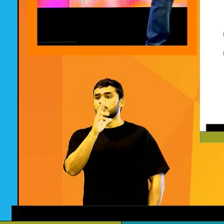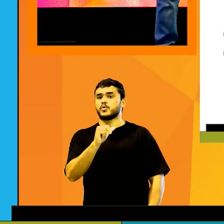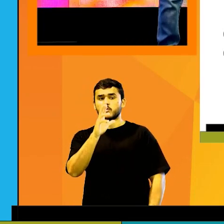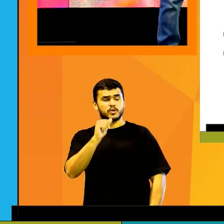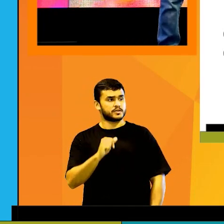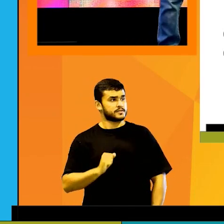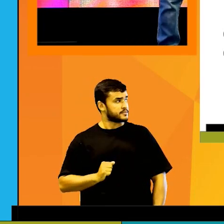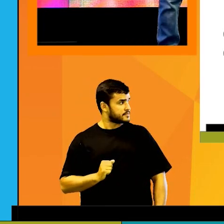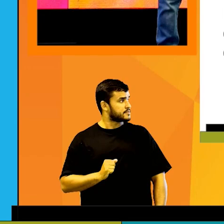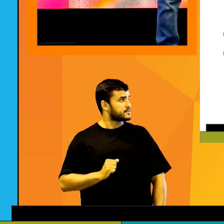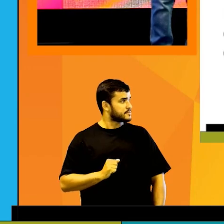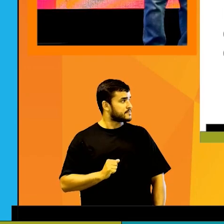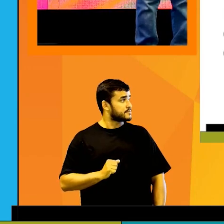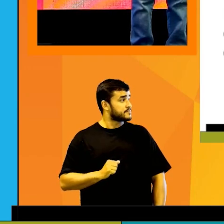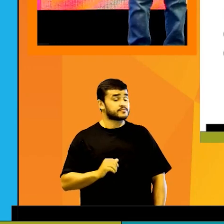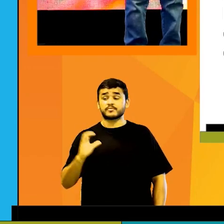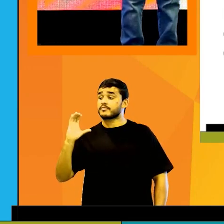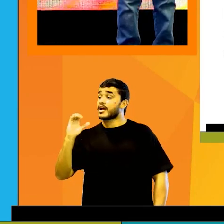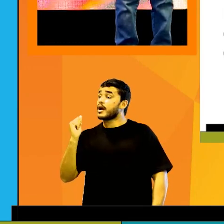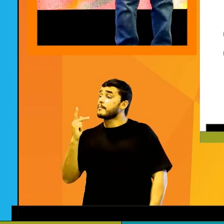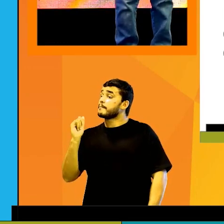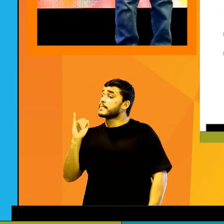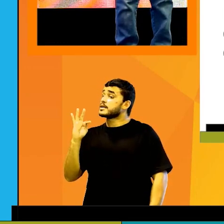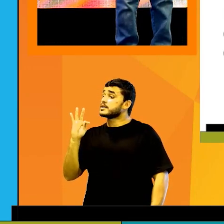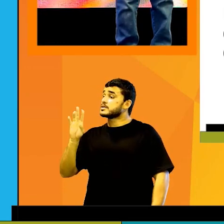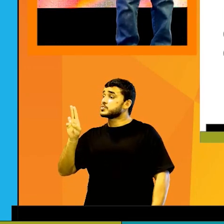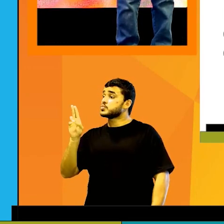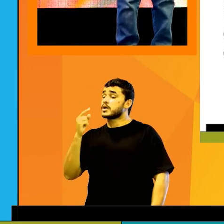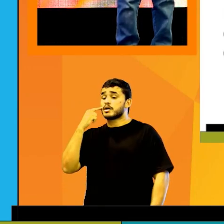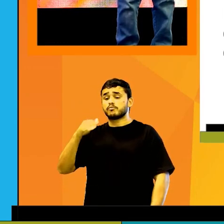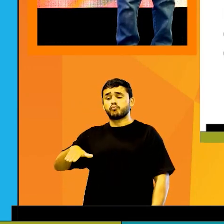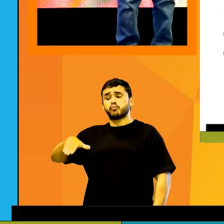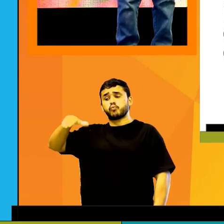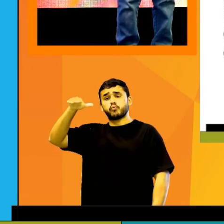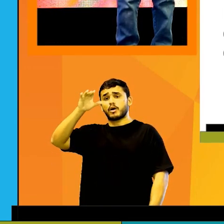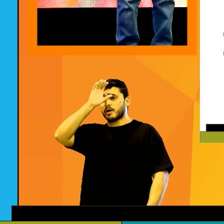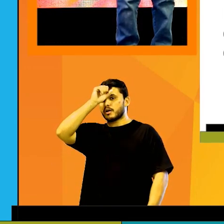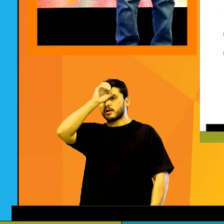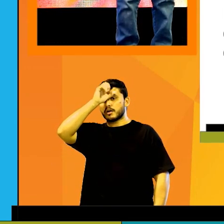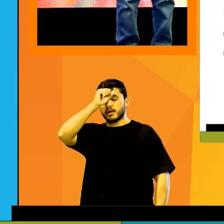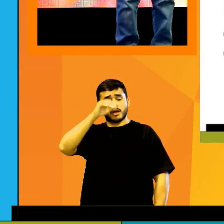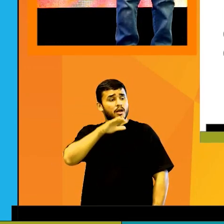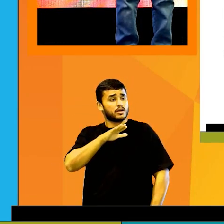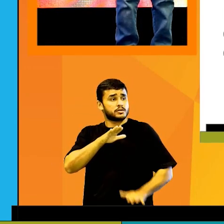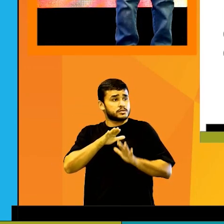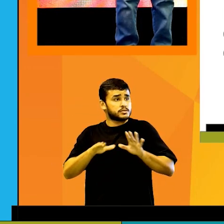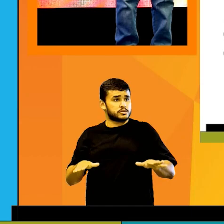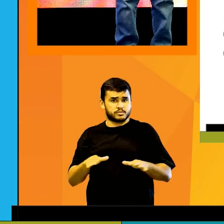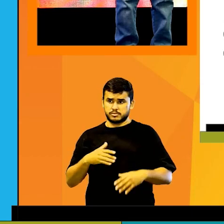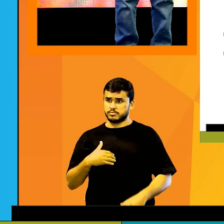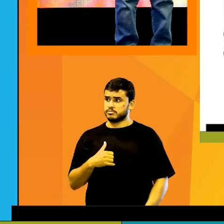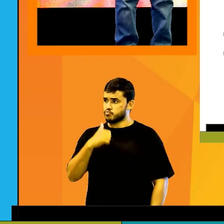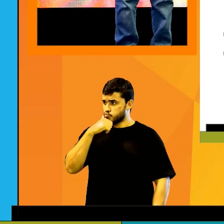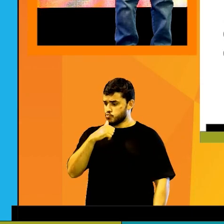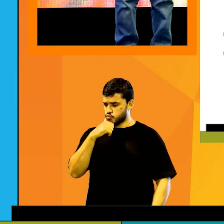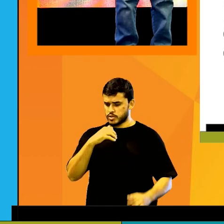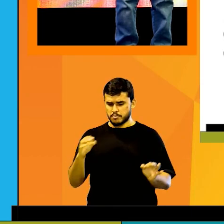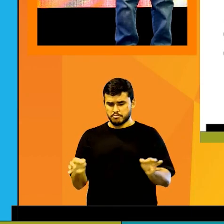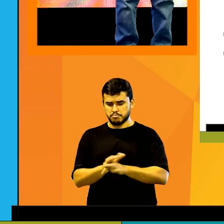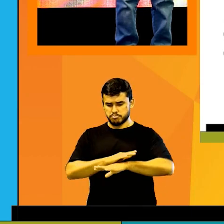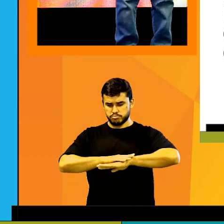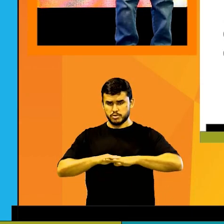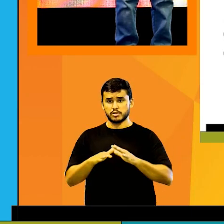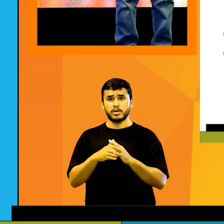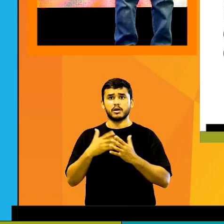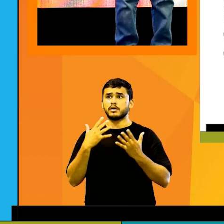aprendeu a ser homem. Capitu era uma mulher que aprendeu a ser mulher. Como disse Simone de Beauvoir: ninguém nasce mulher,